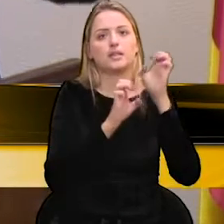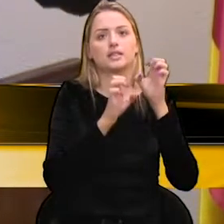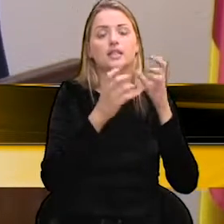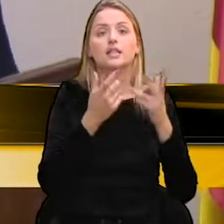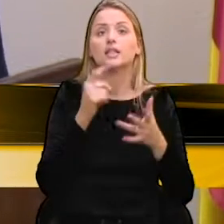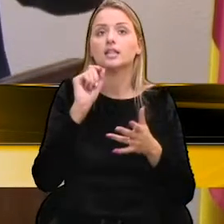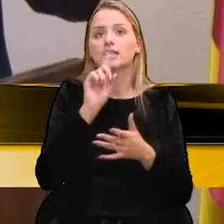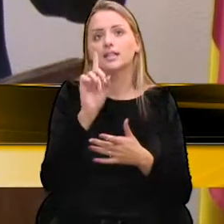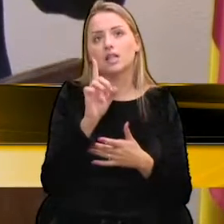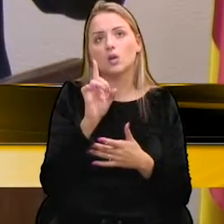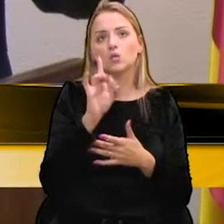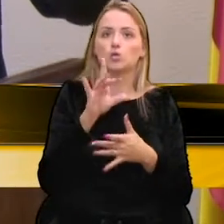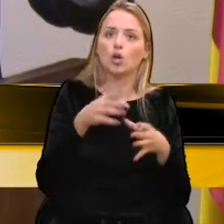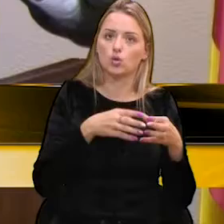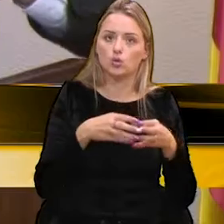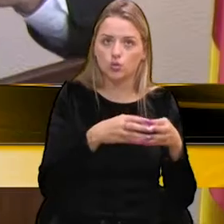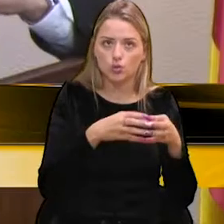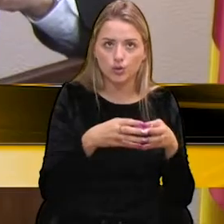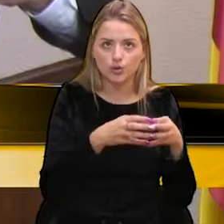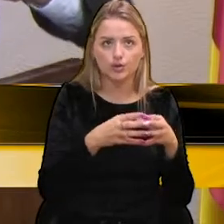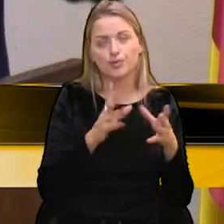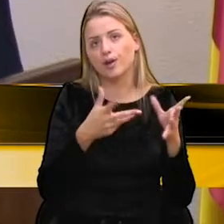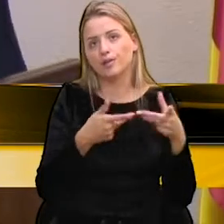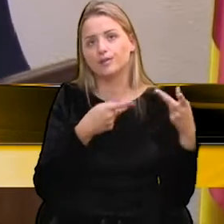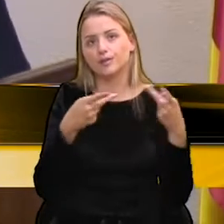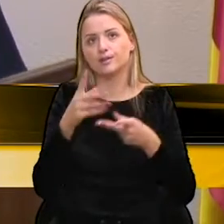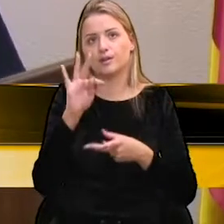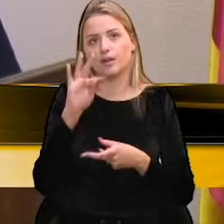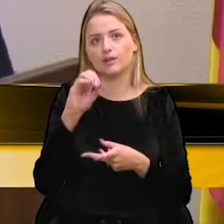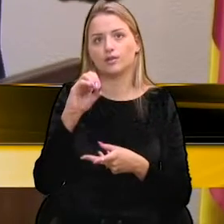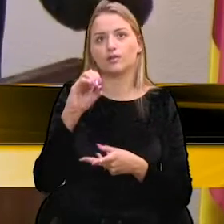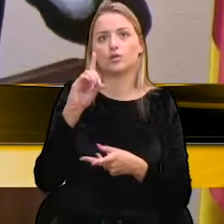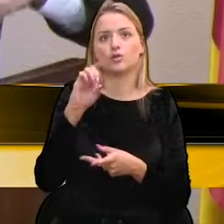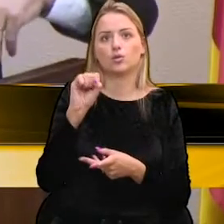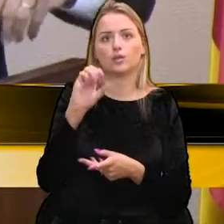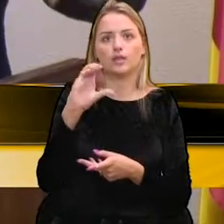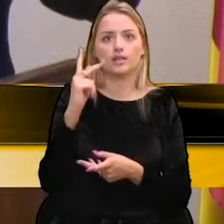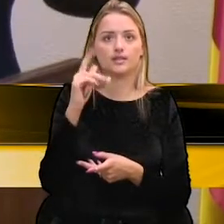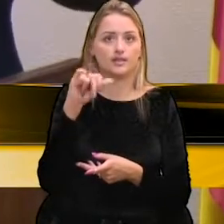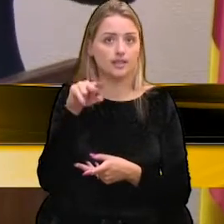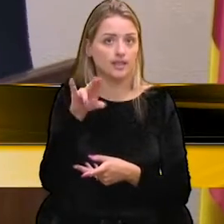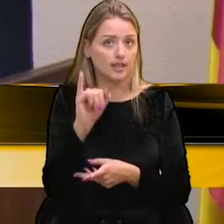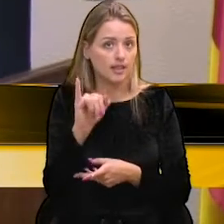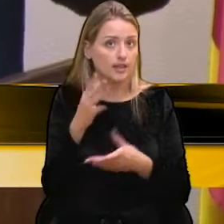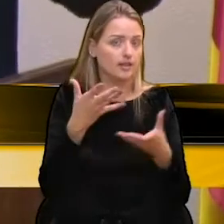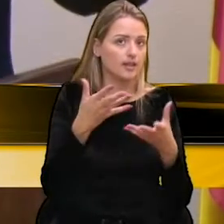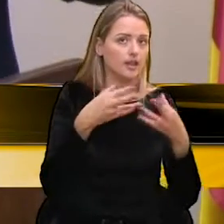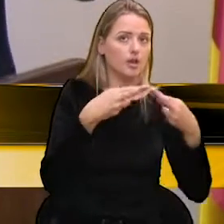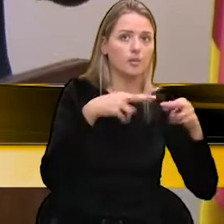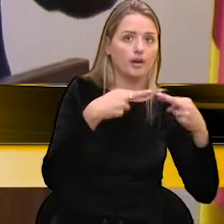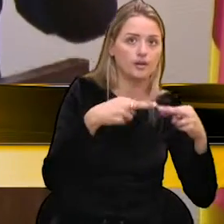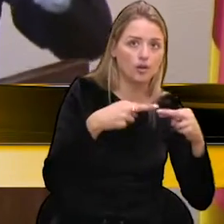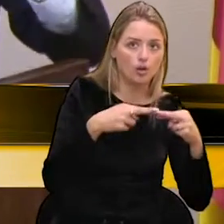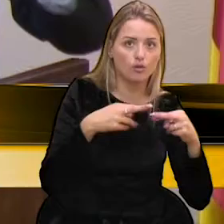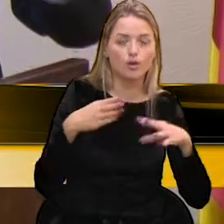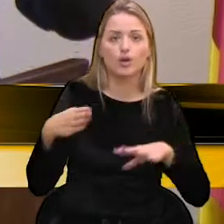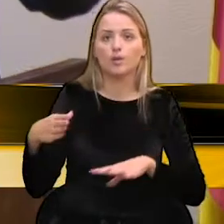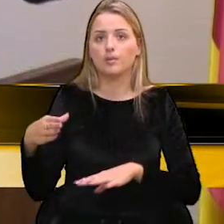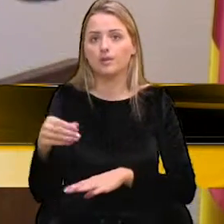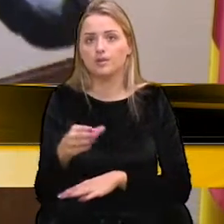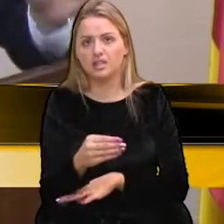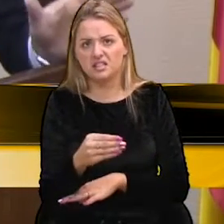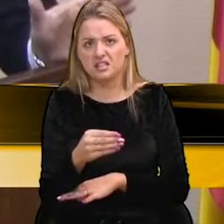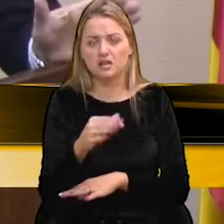empresas não é propriamente o turismo. Pegar uma Todeschini, uma Randon, uma Frasle, uma Florence, né, eles